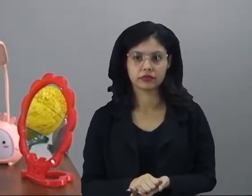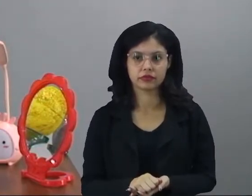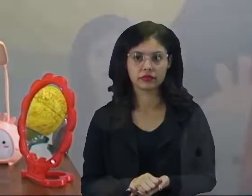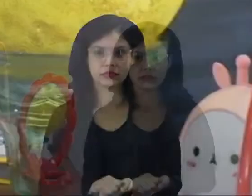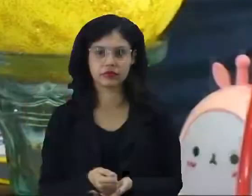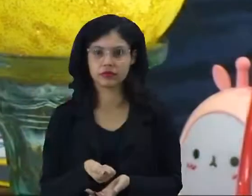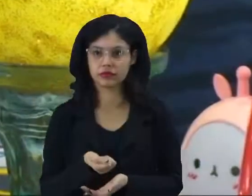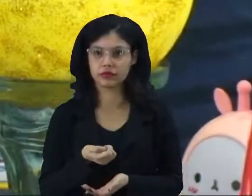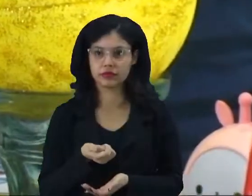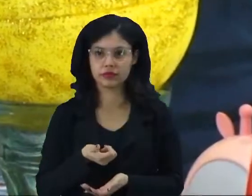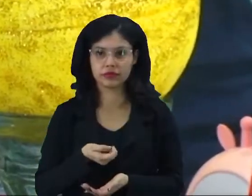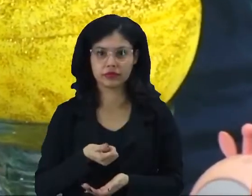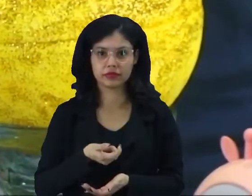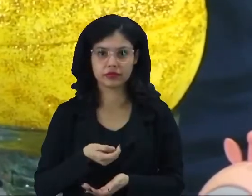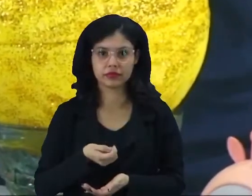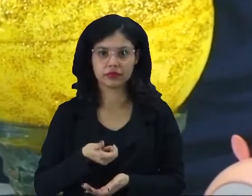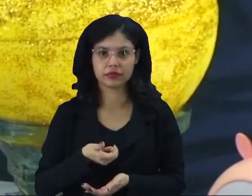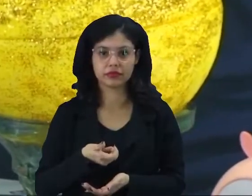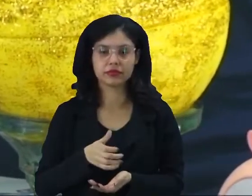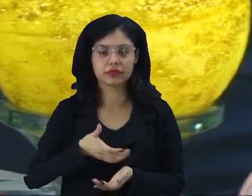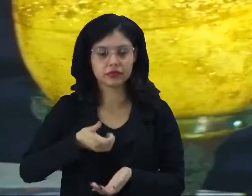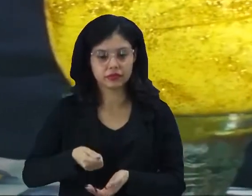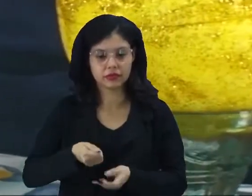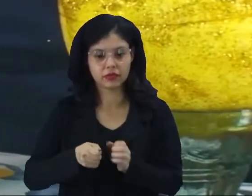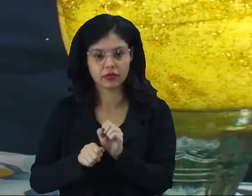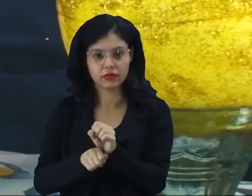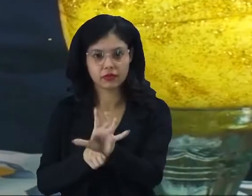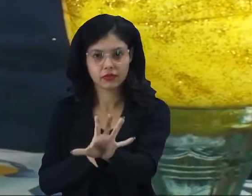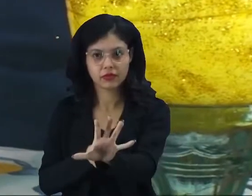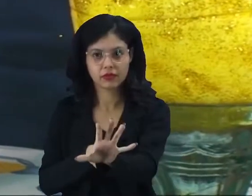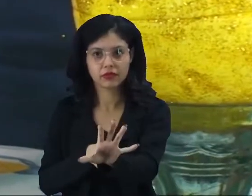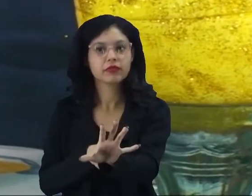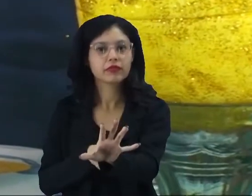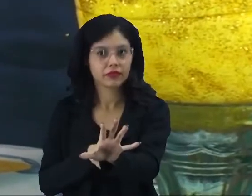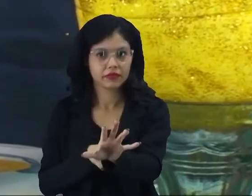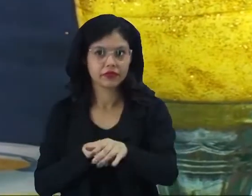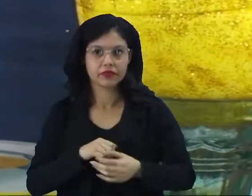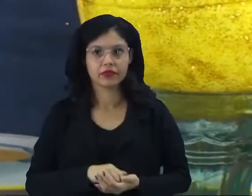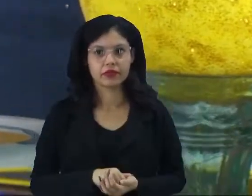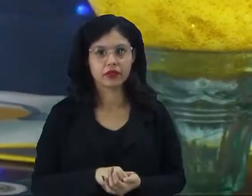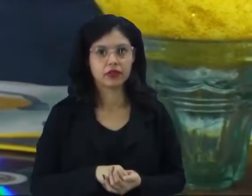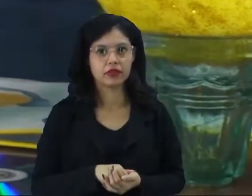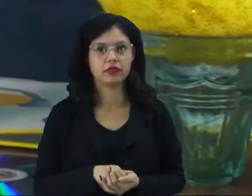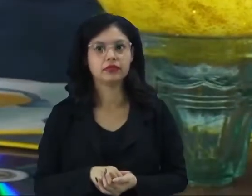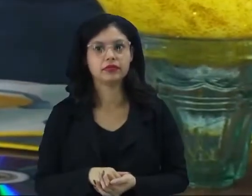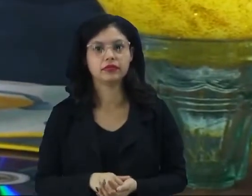uma lanterna. Ela é um objeto